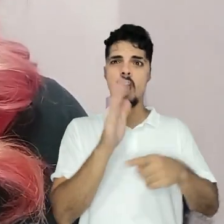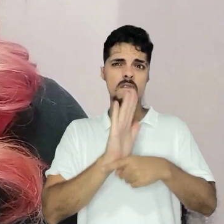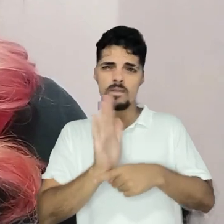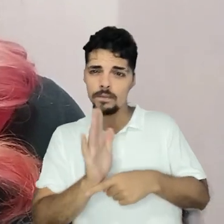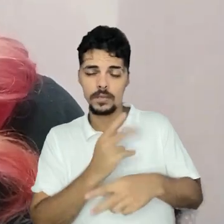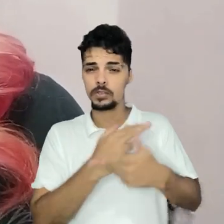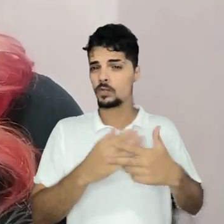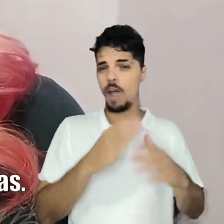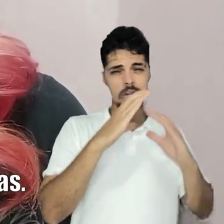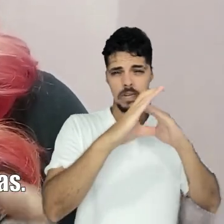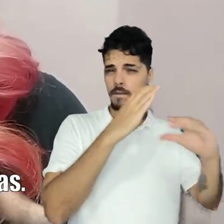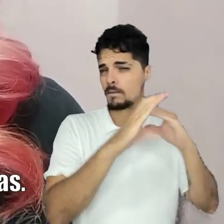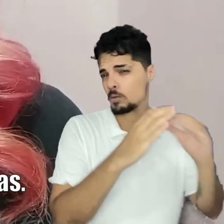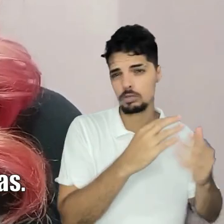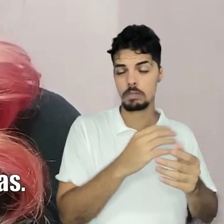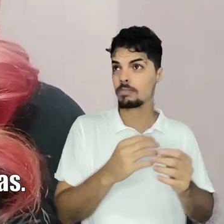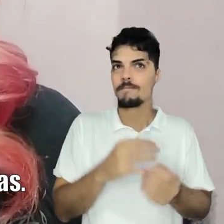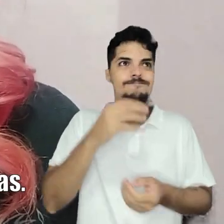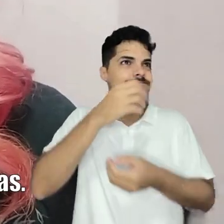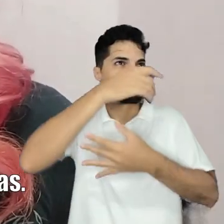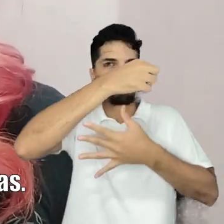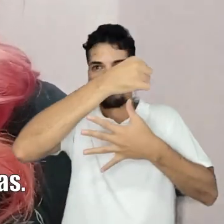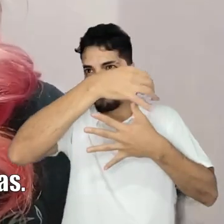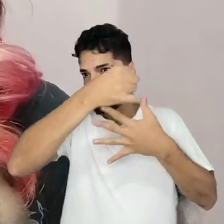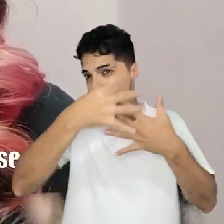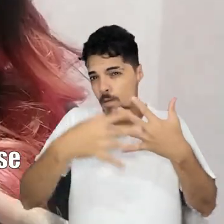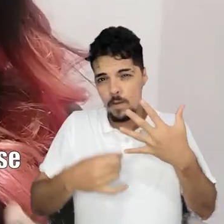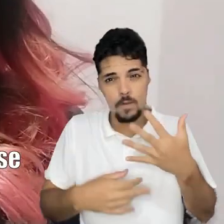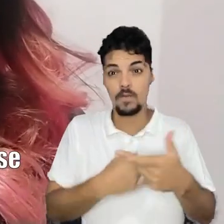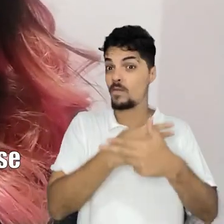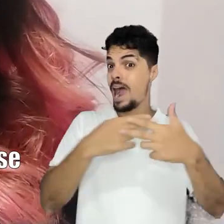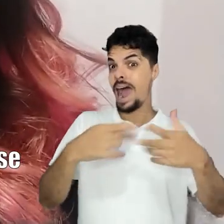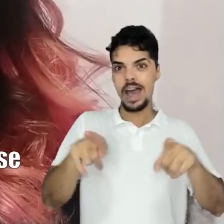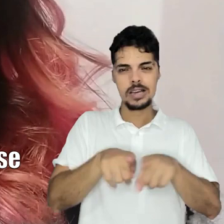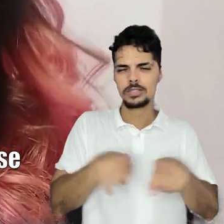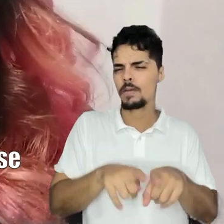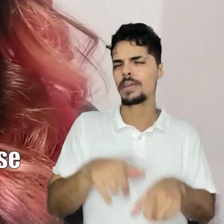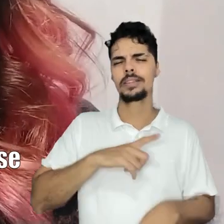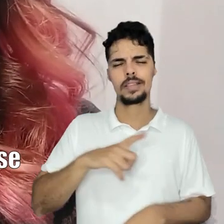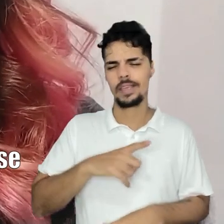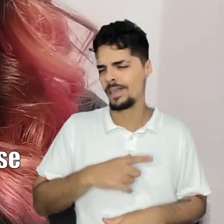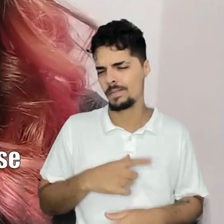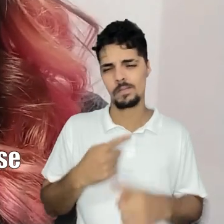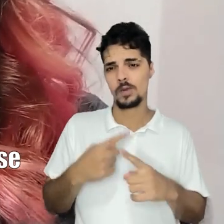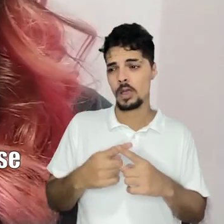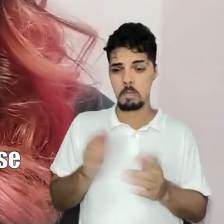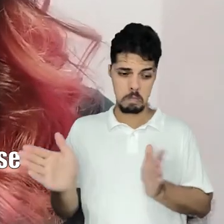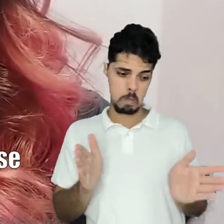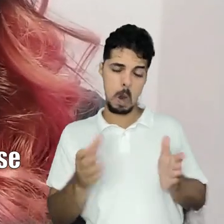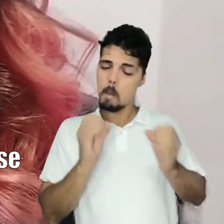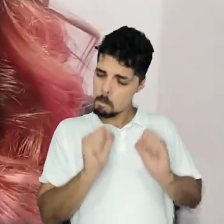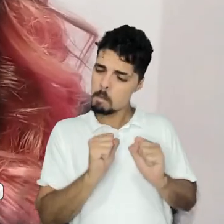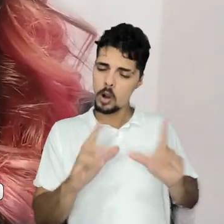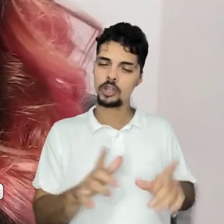produção de vídeos. Então, as possibilidades são imensas. As possibilidades de trabalho não se esgotam